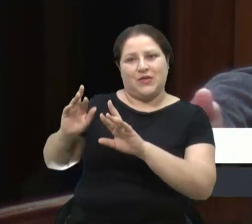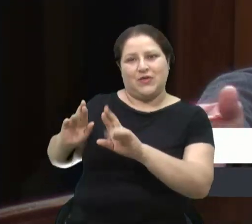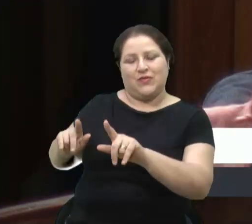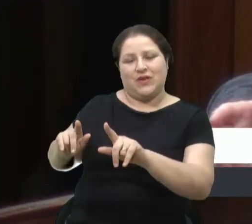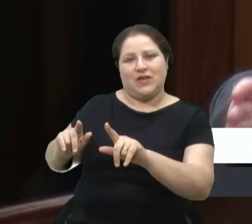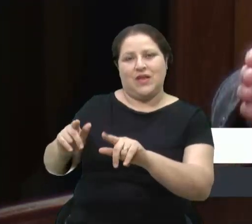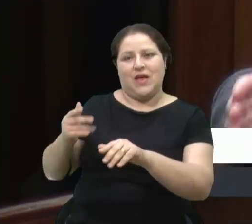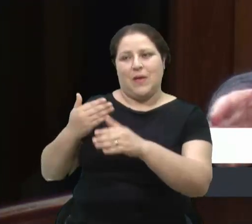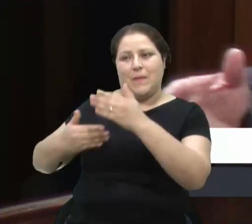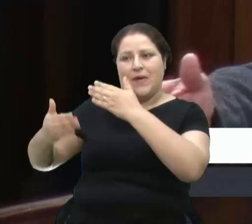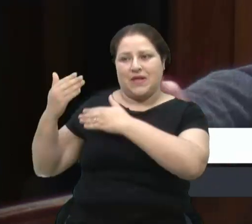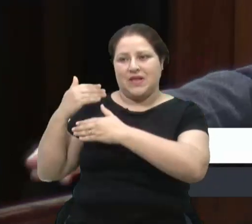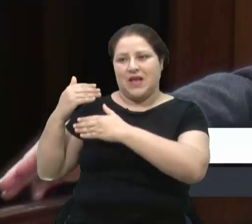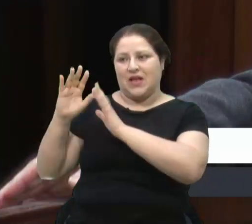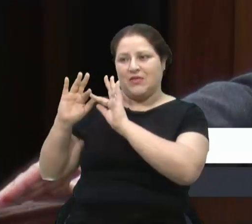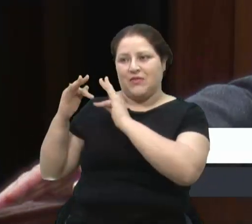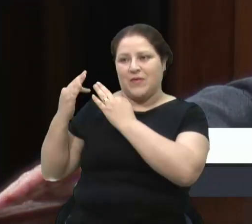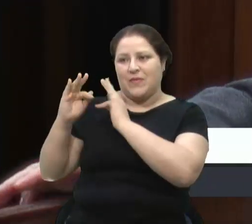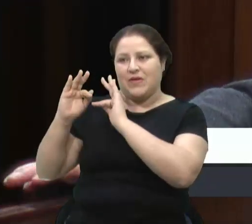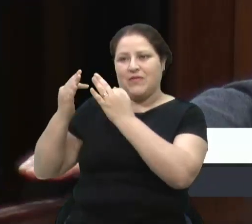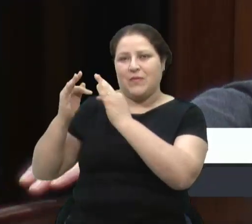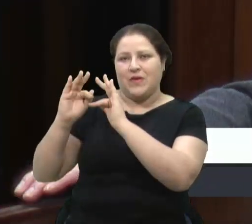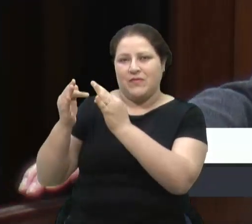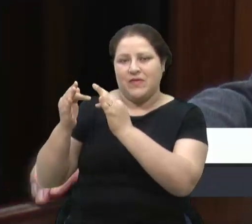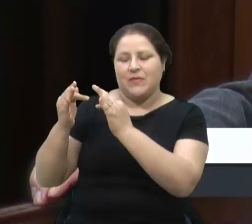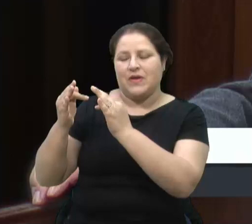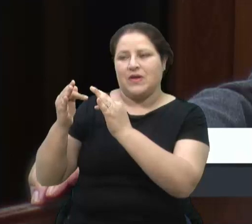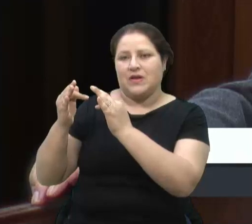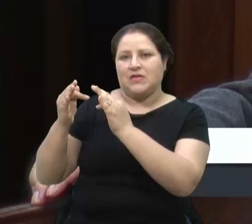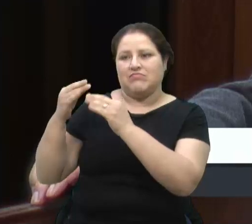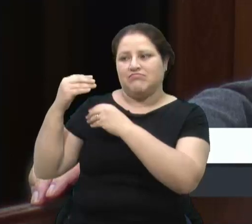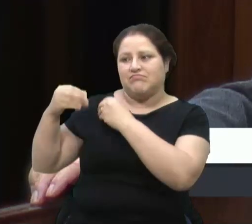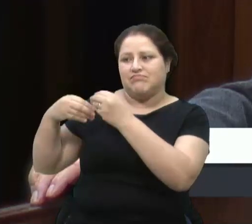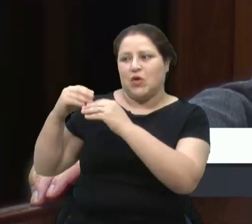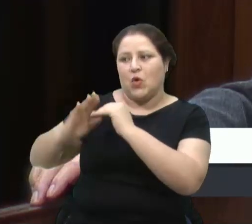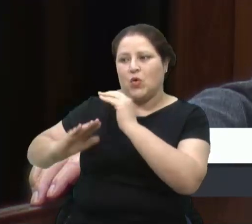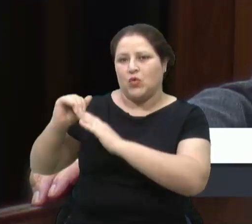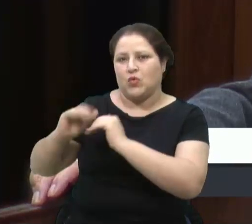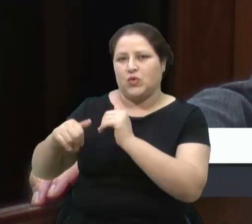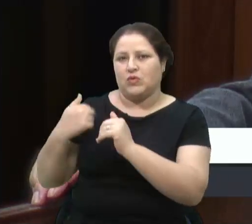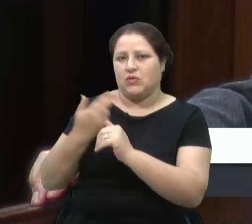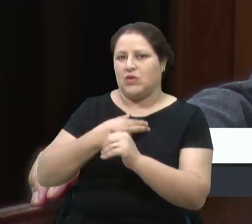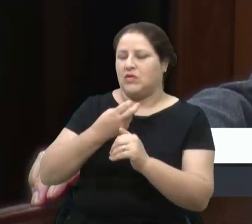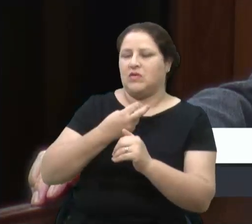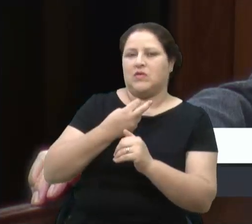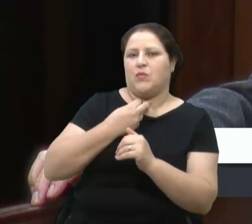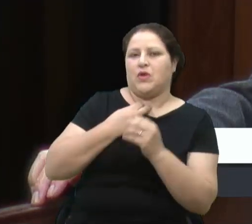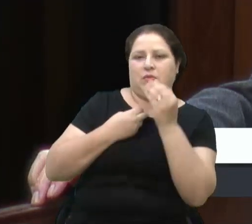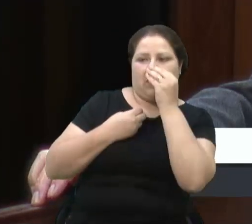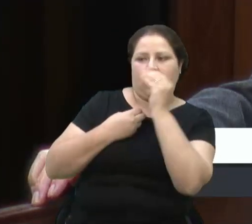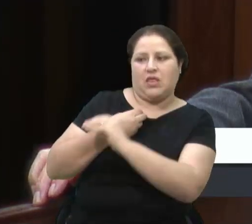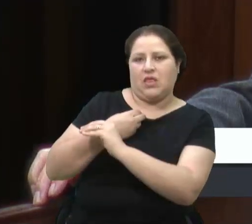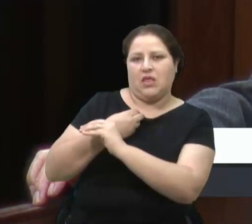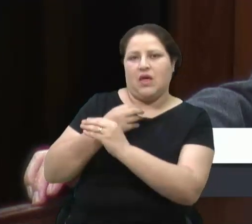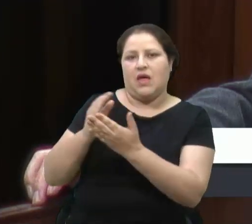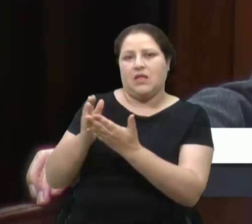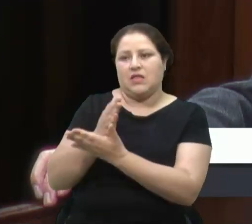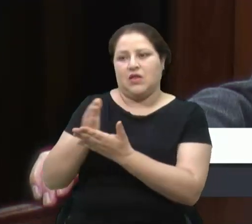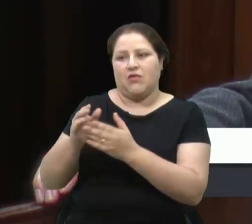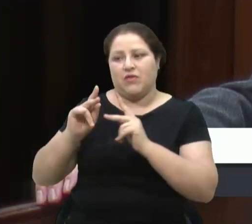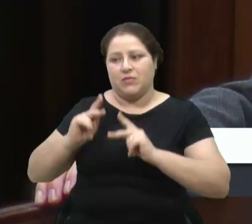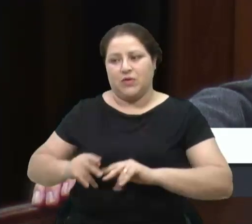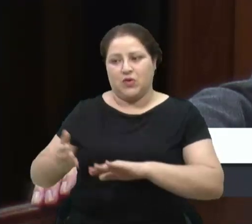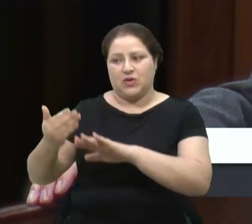os nossos antepassados e os nossos avós construir através da forma um pouquinho unicamente